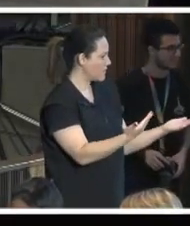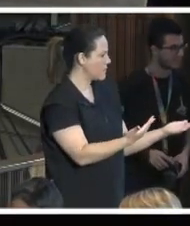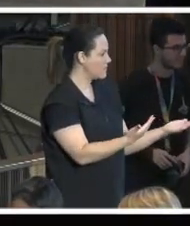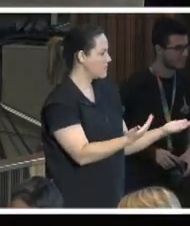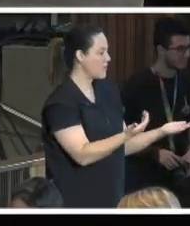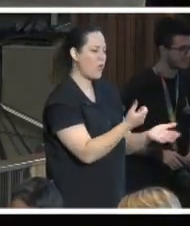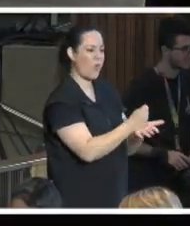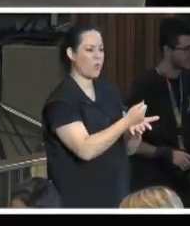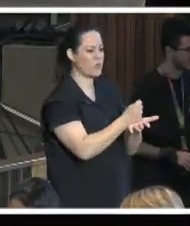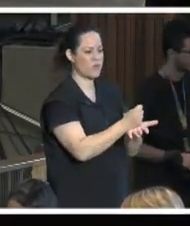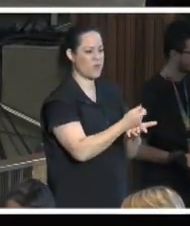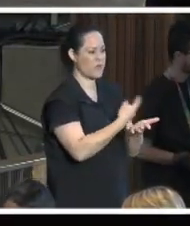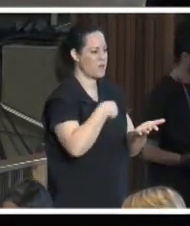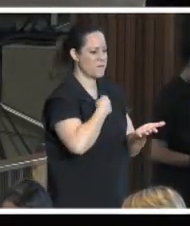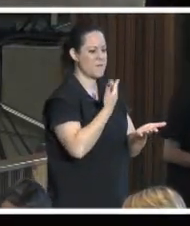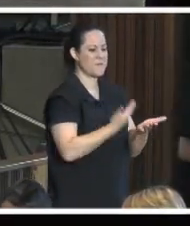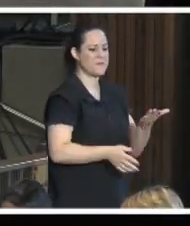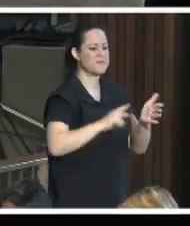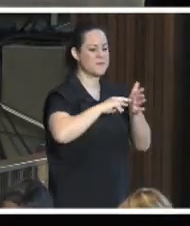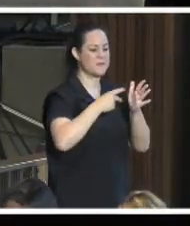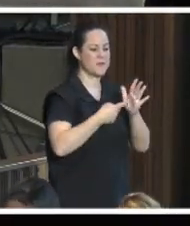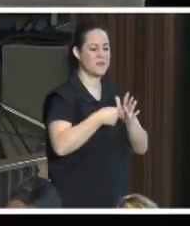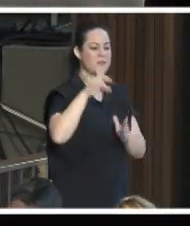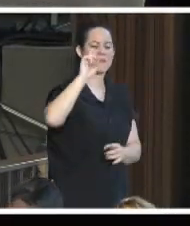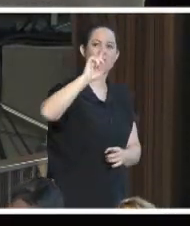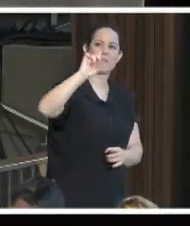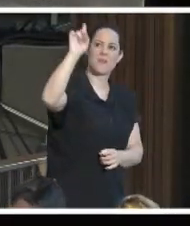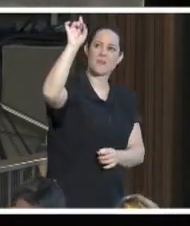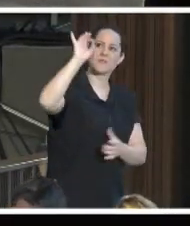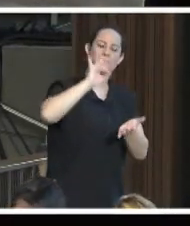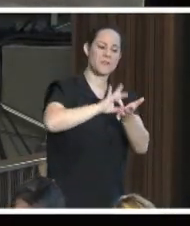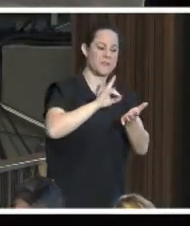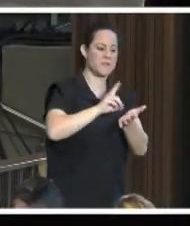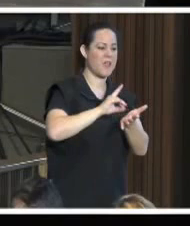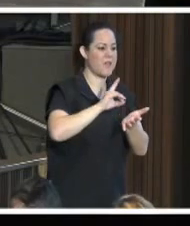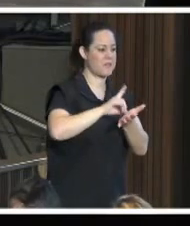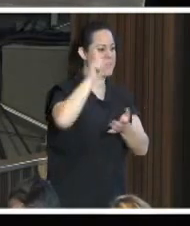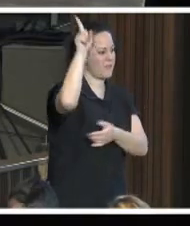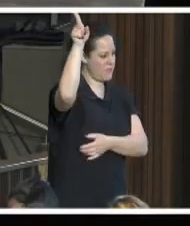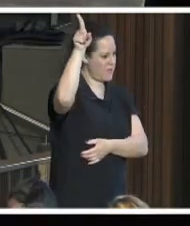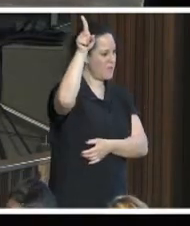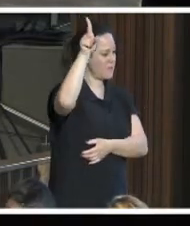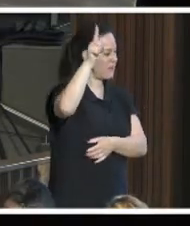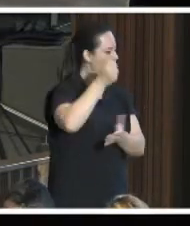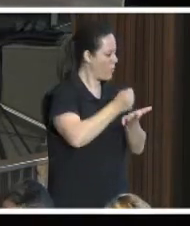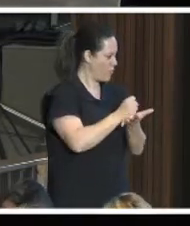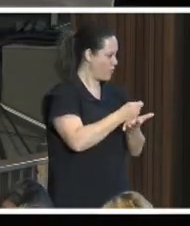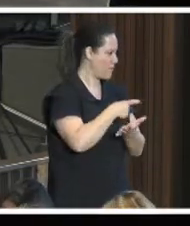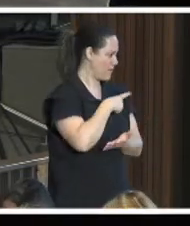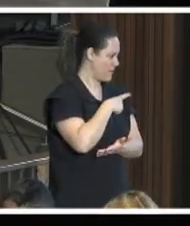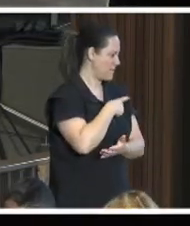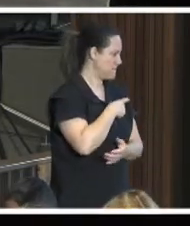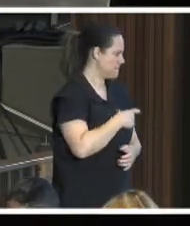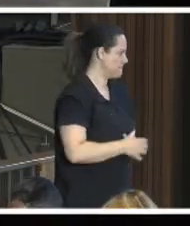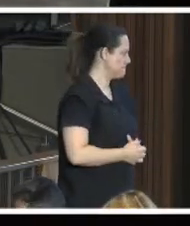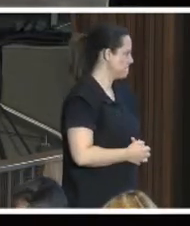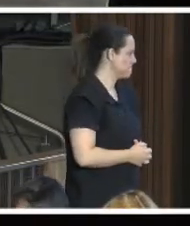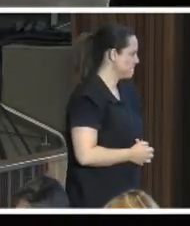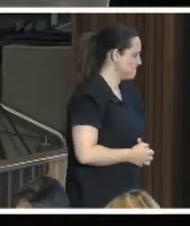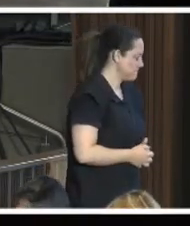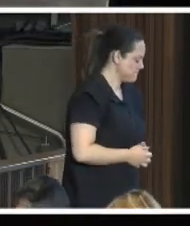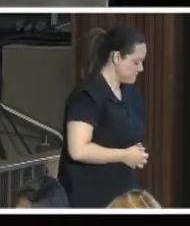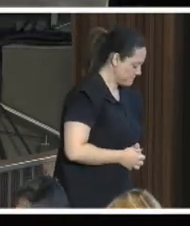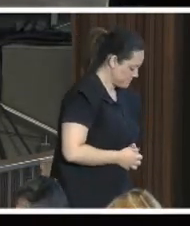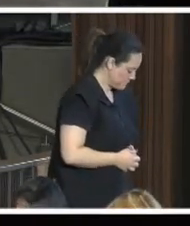controle, está na mão de quem de fato tem controle, que é Jesus. Amém?